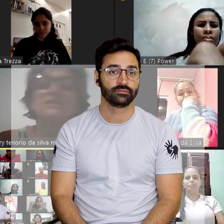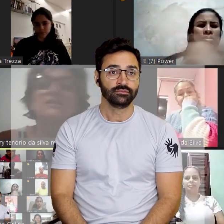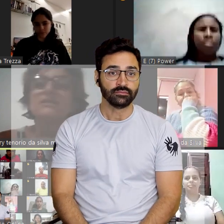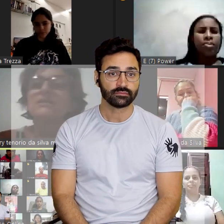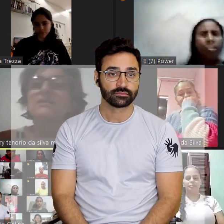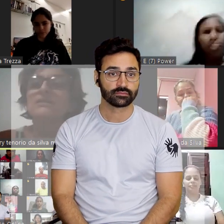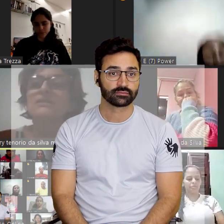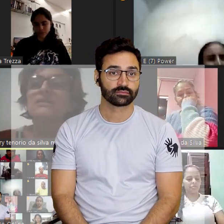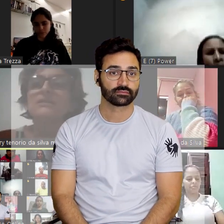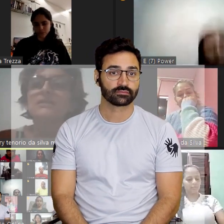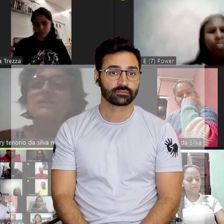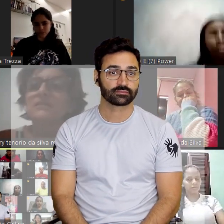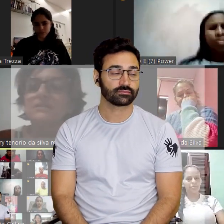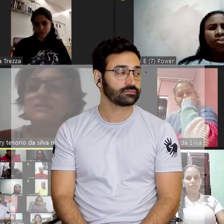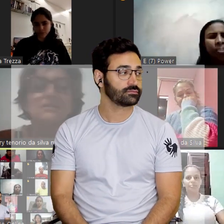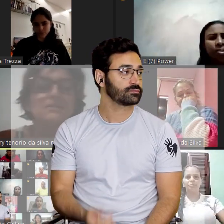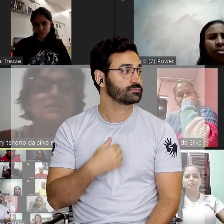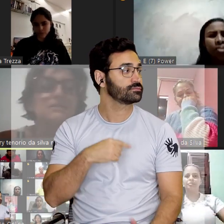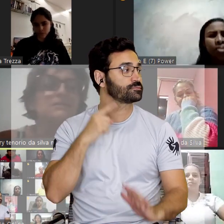Vamos lá, a pergunta é: